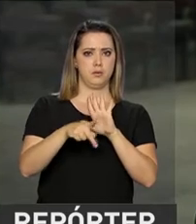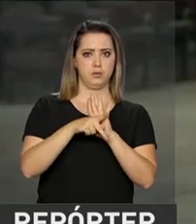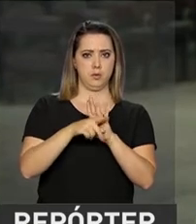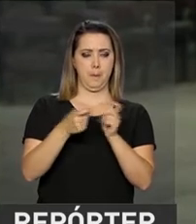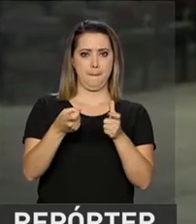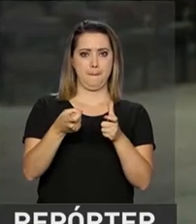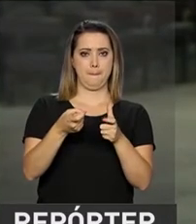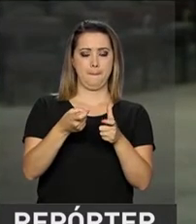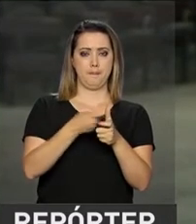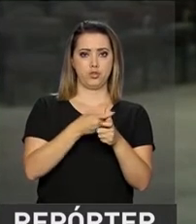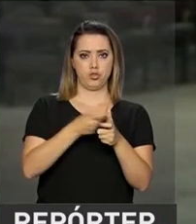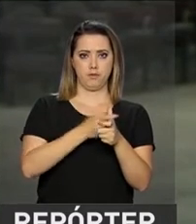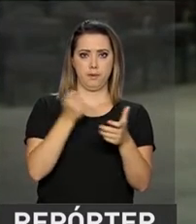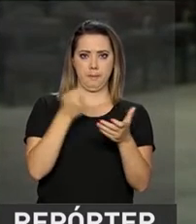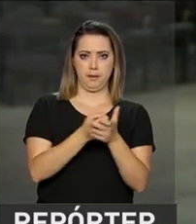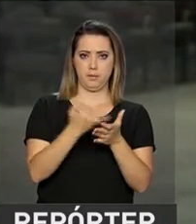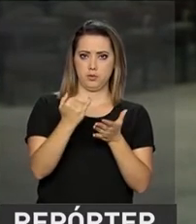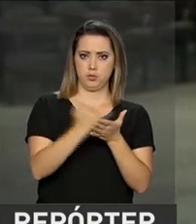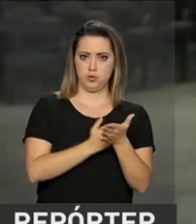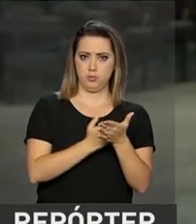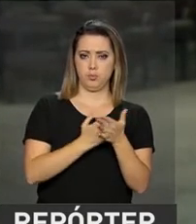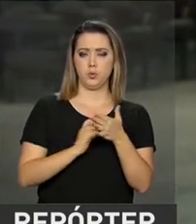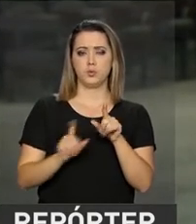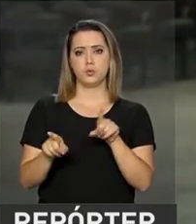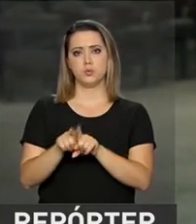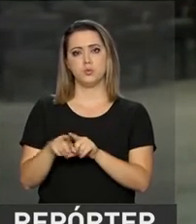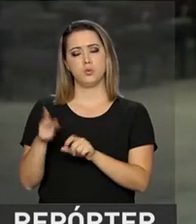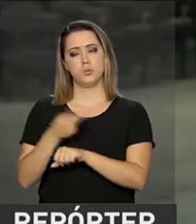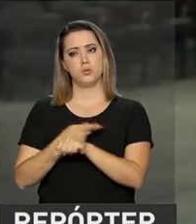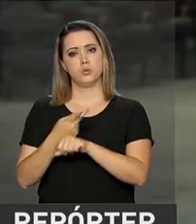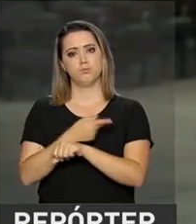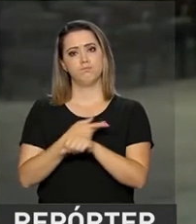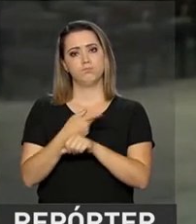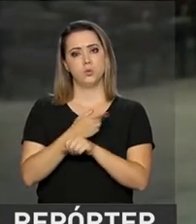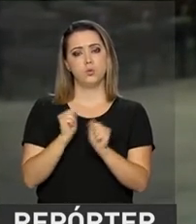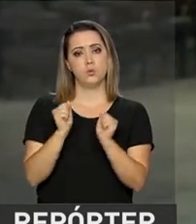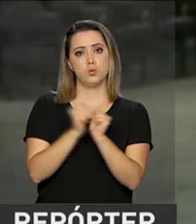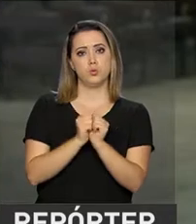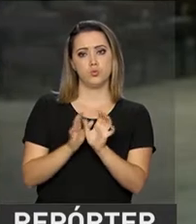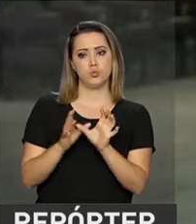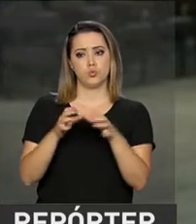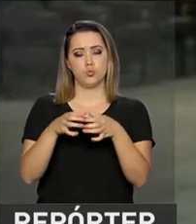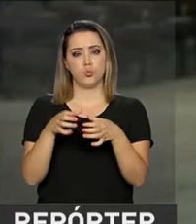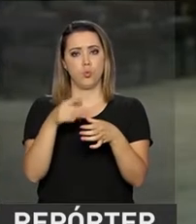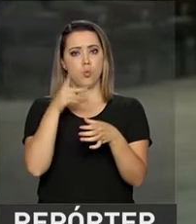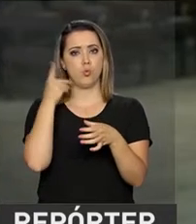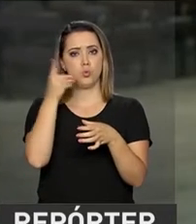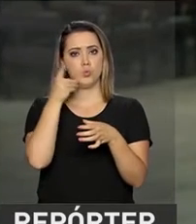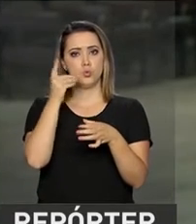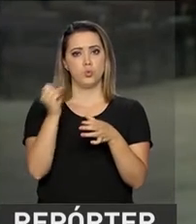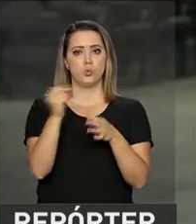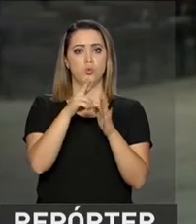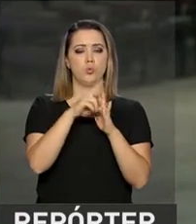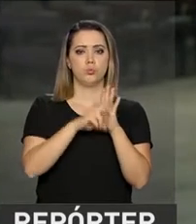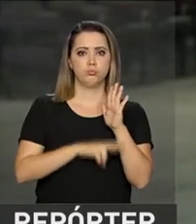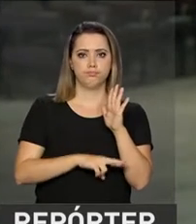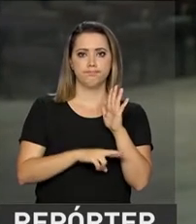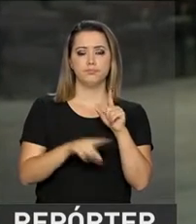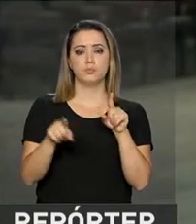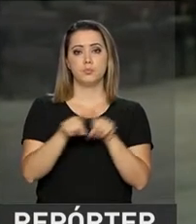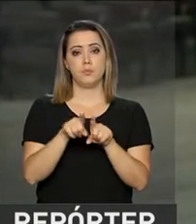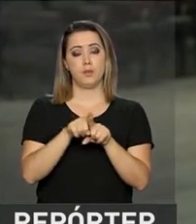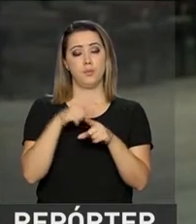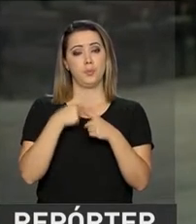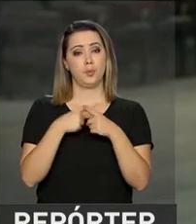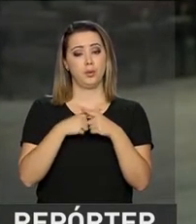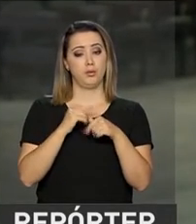regularização tributária a equipe econômica busca costurar junto aos deputados um novo texto isso porque durante